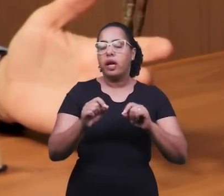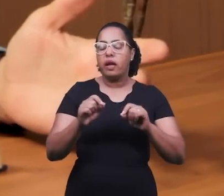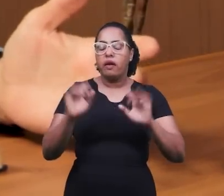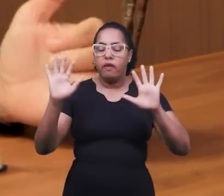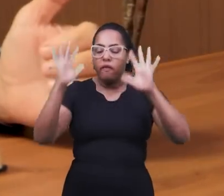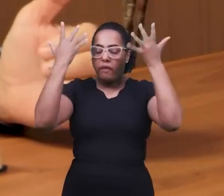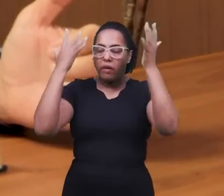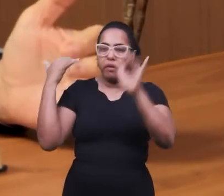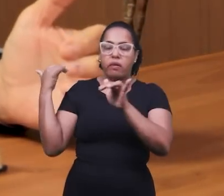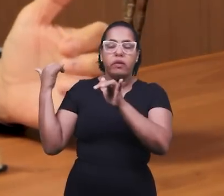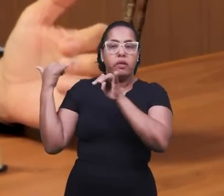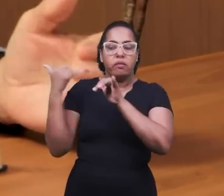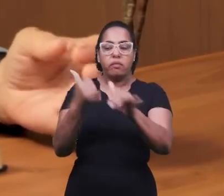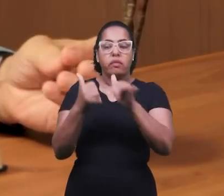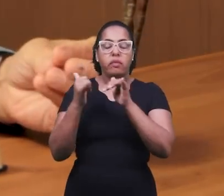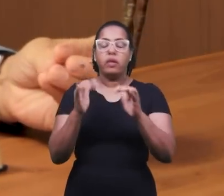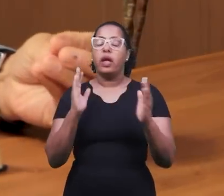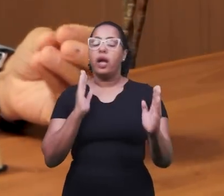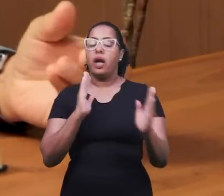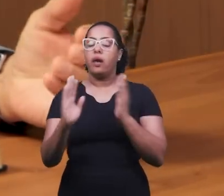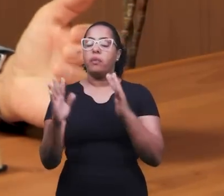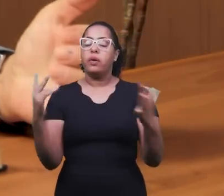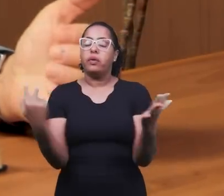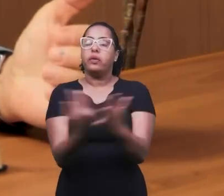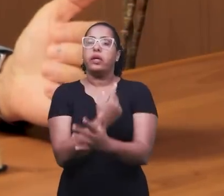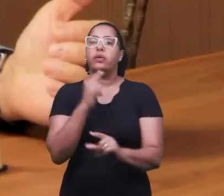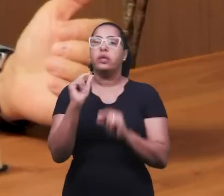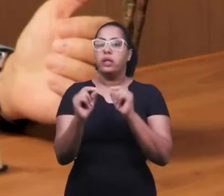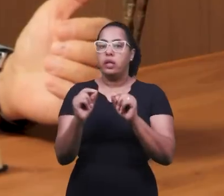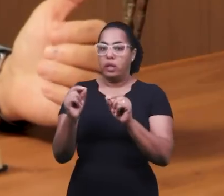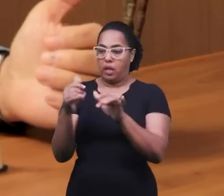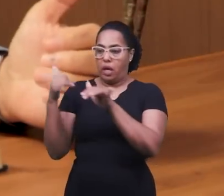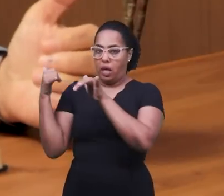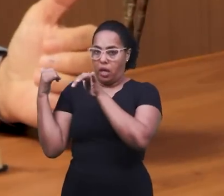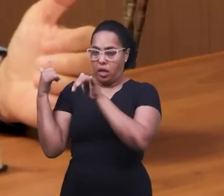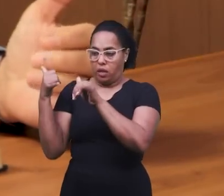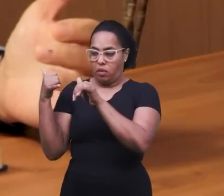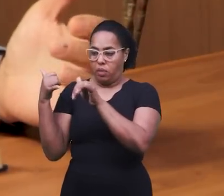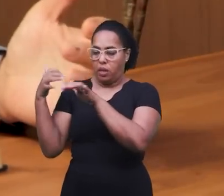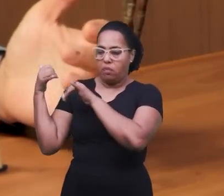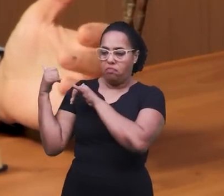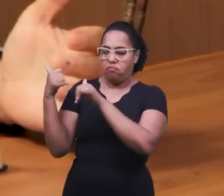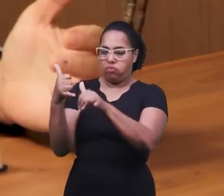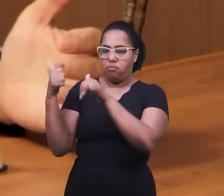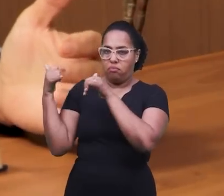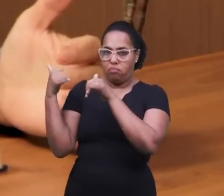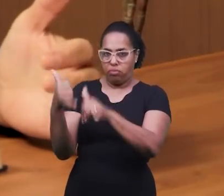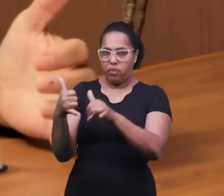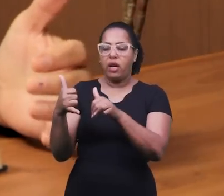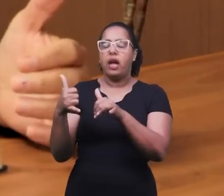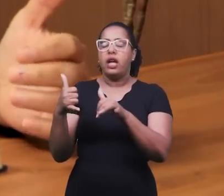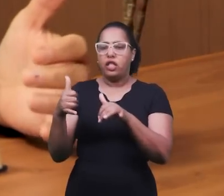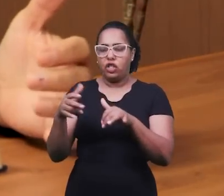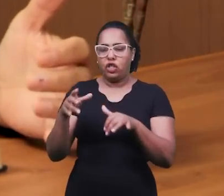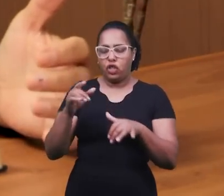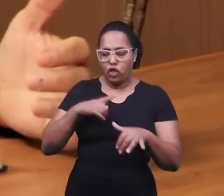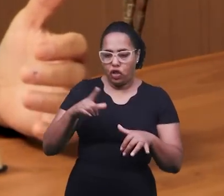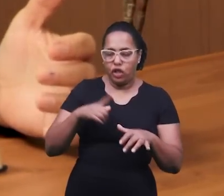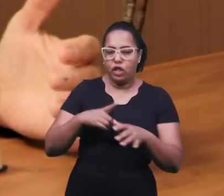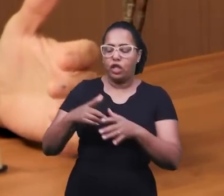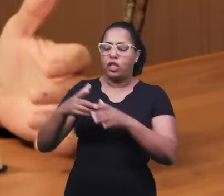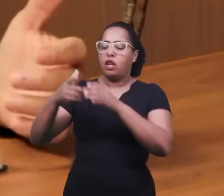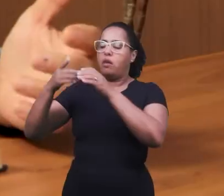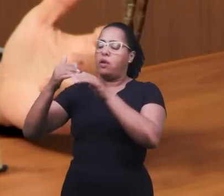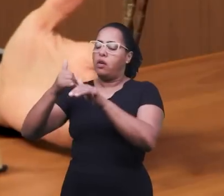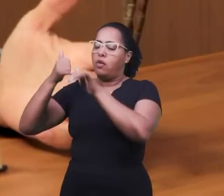da trombeta para várias finalidades, no sentido, muitas vezes, de chamar a atenção de um povo, de um